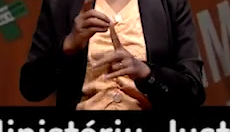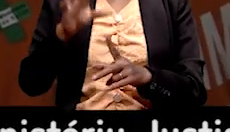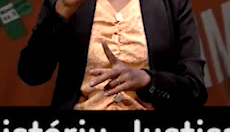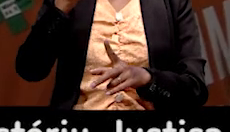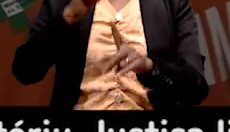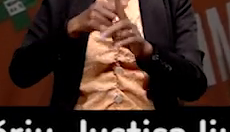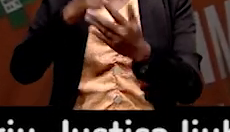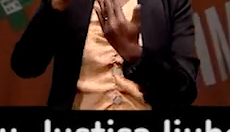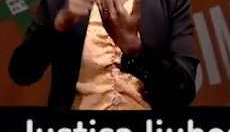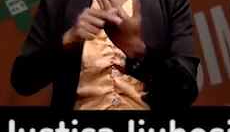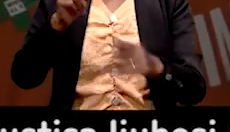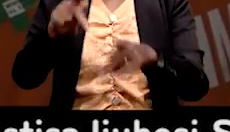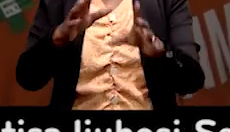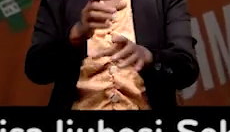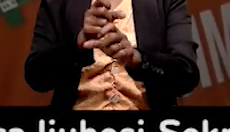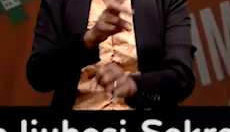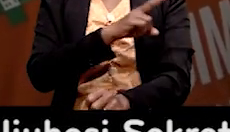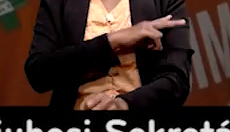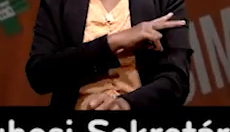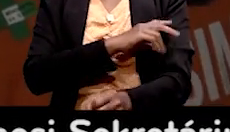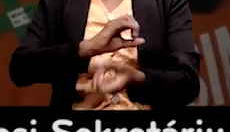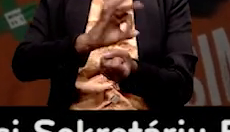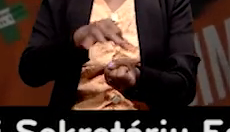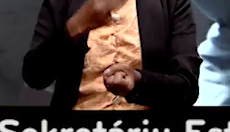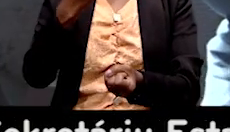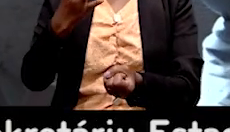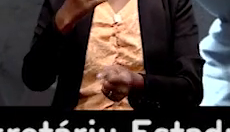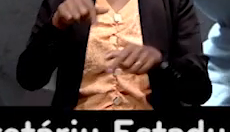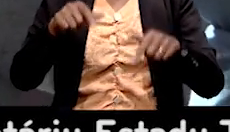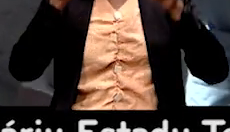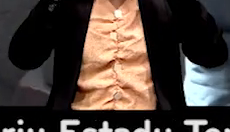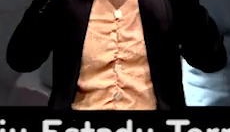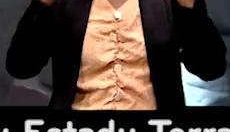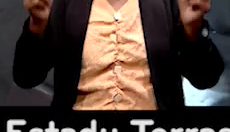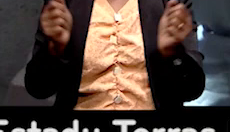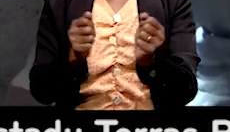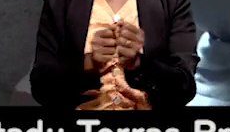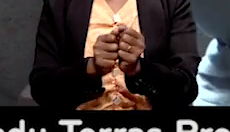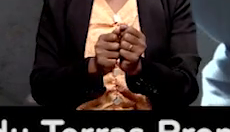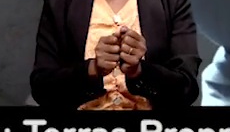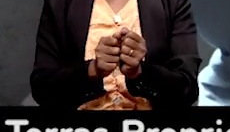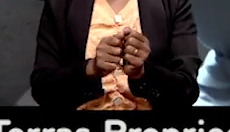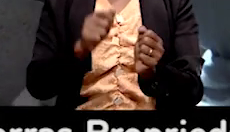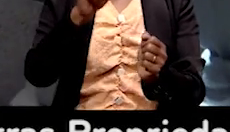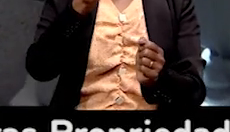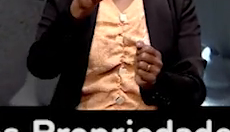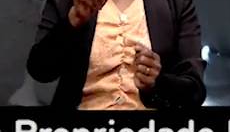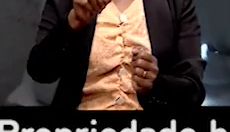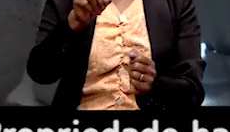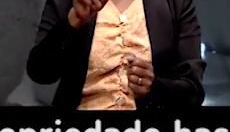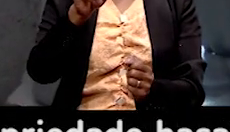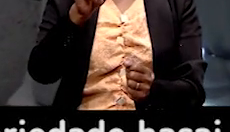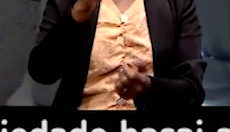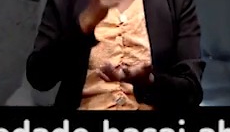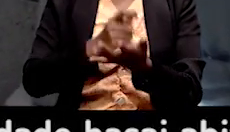ne, total ema nebesimo ona vacina COVID-19 e Timor-Leste. Hamutuk rihun atus hatresin, kompostu